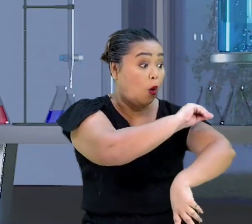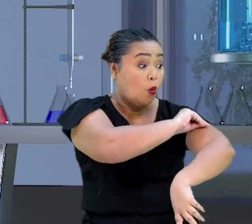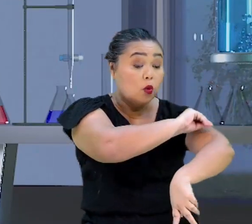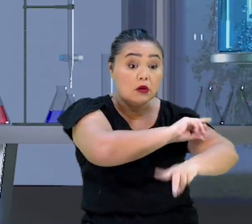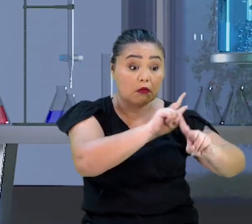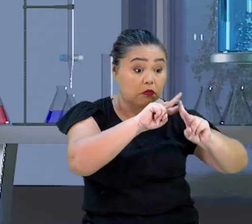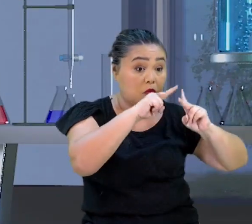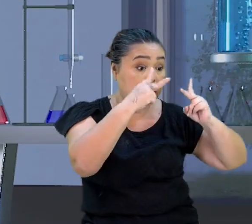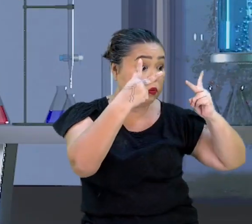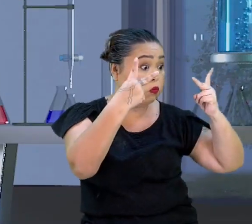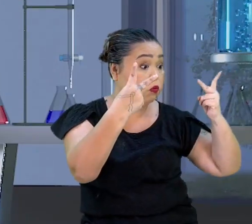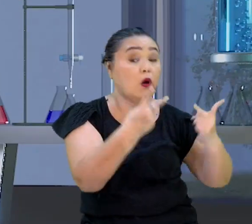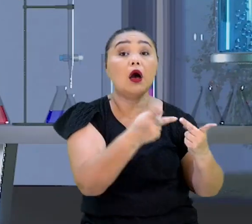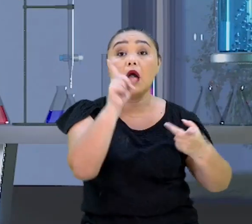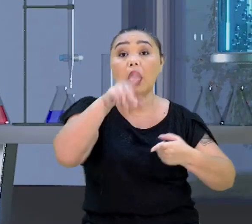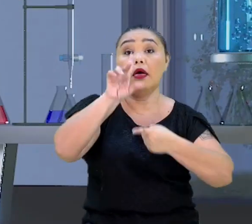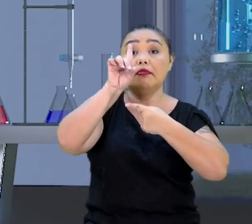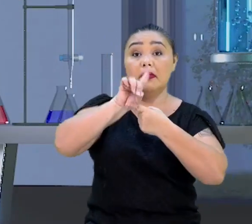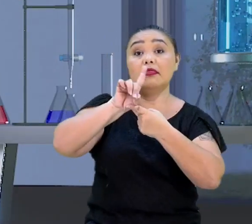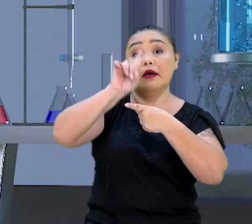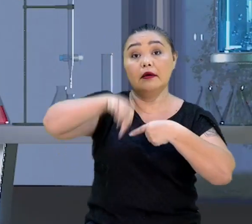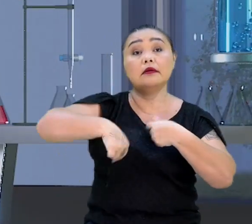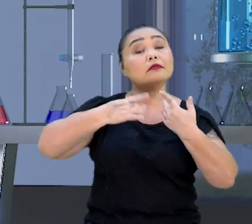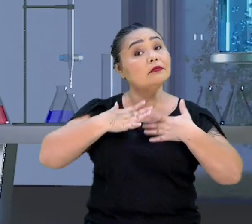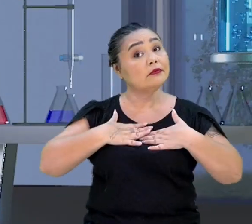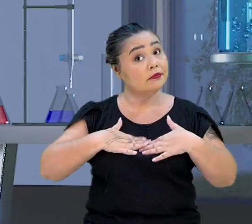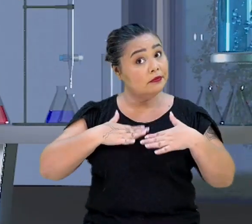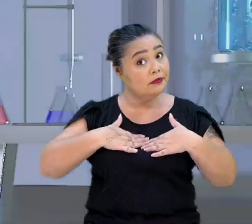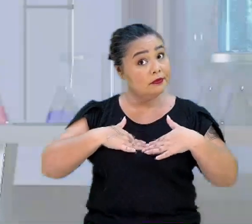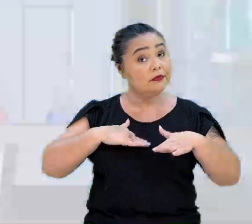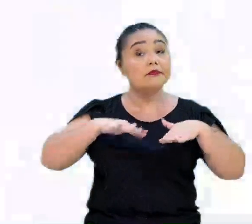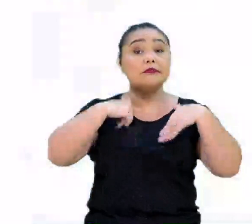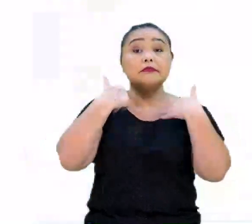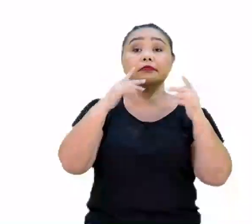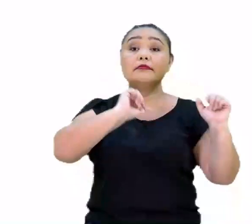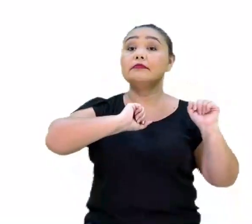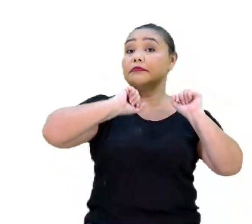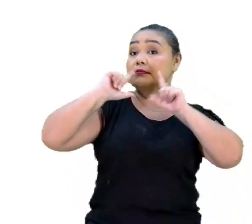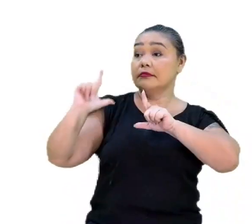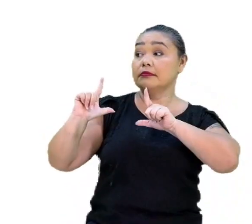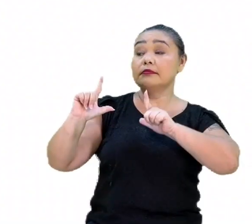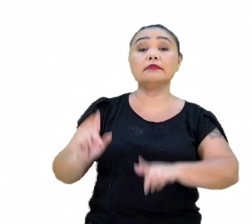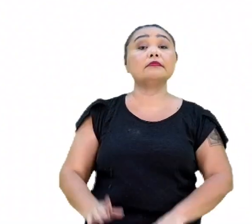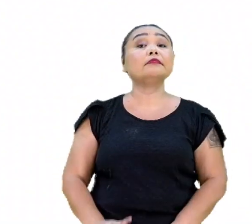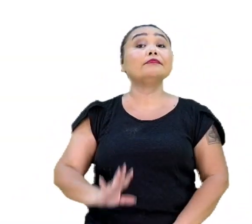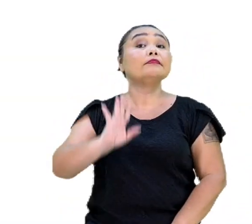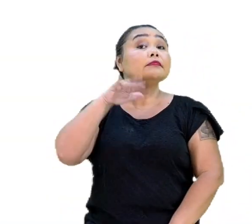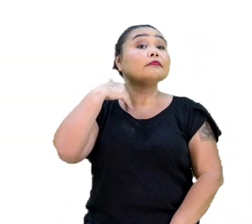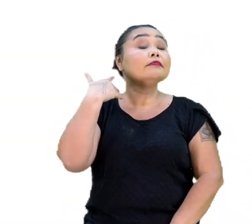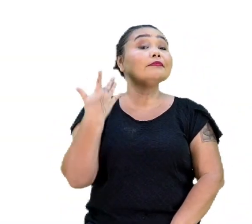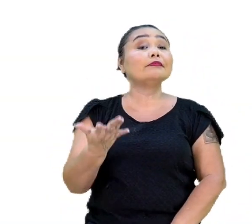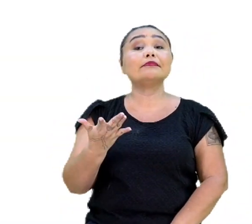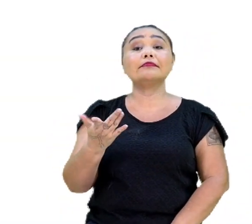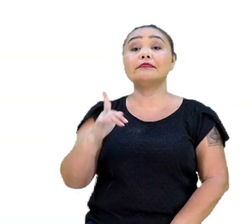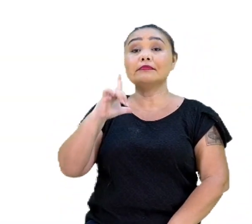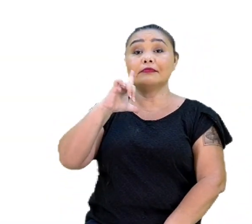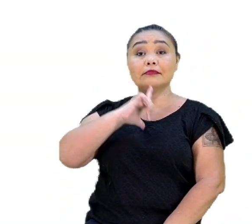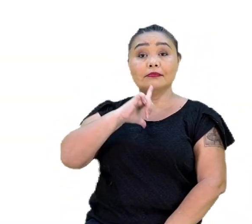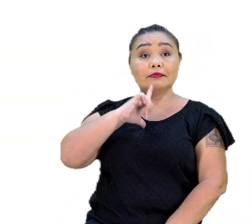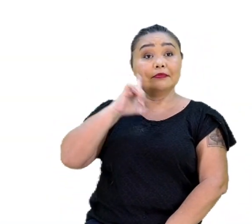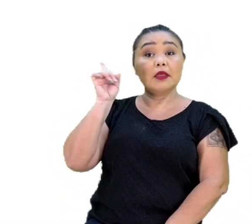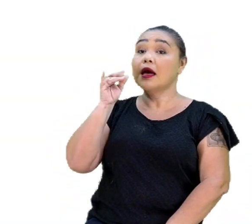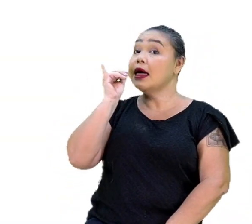densidade é justamente isso. Tranquilo? Então, vamos continuar lá no slide. Então, a gente tem aqui,